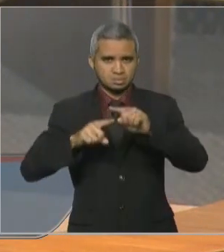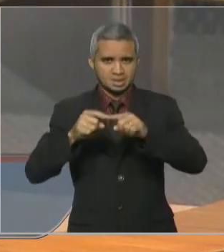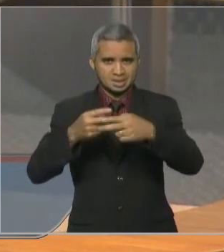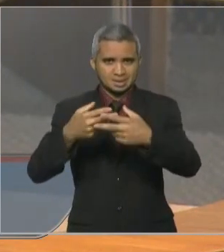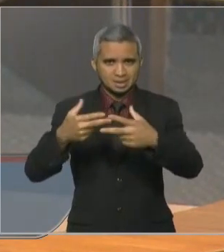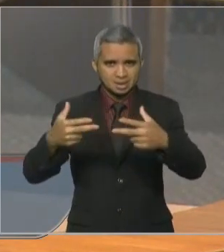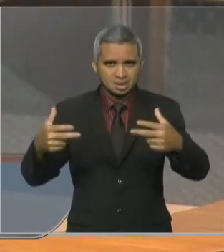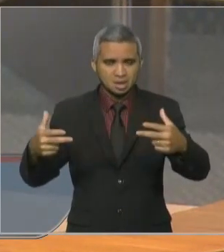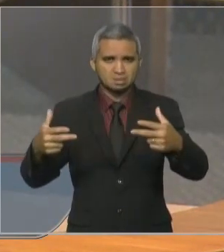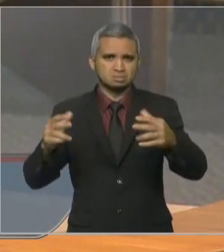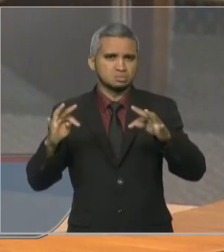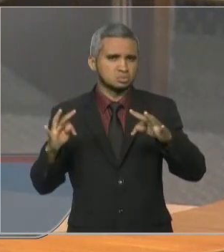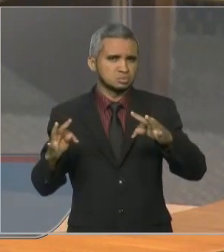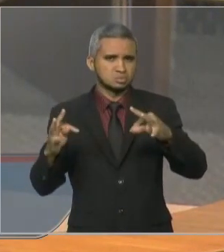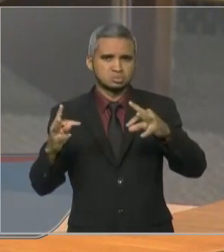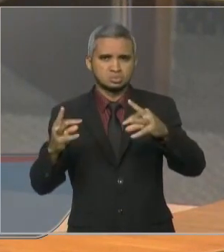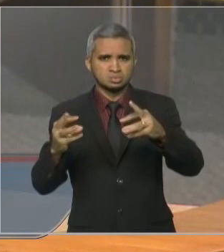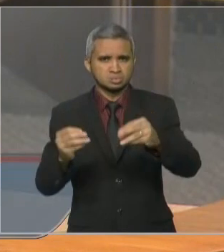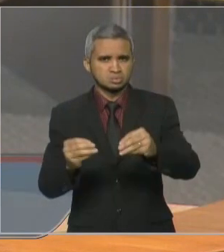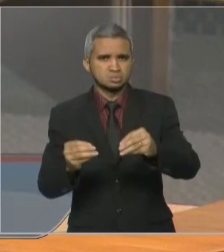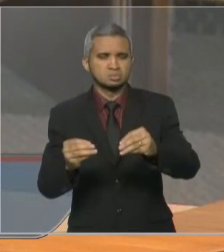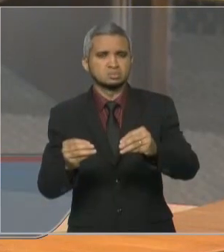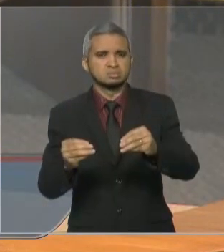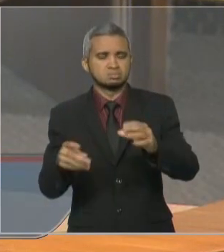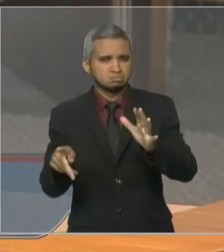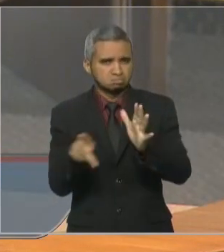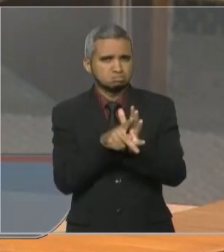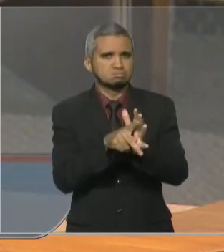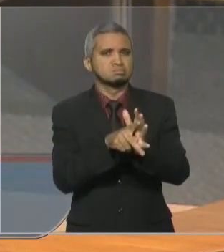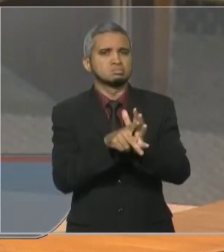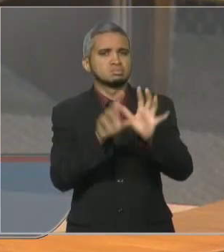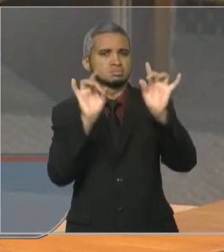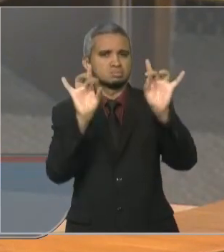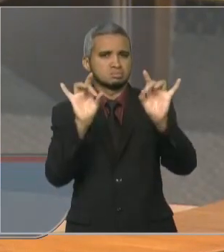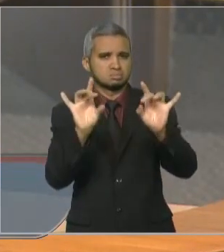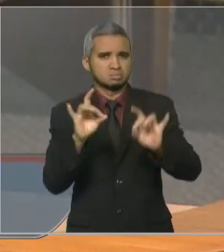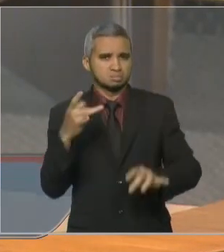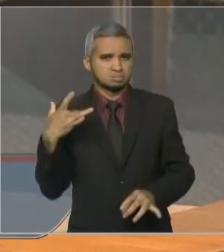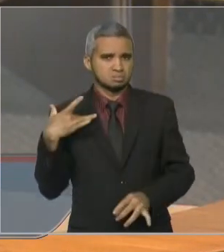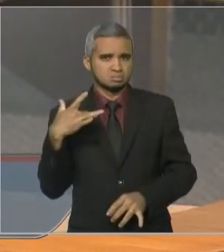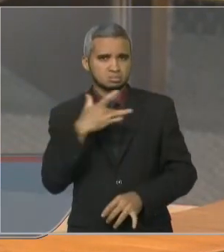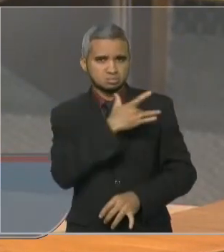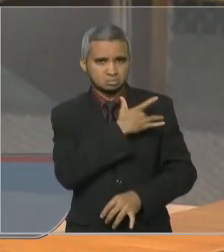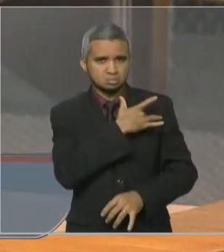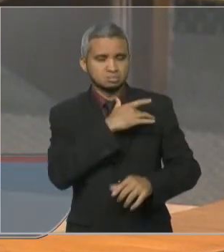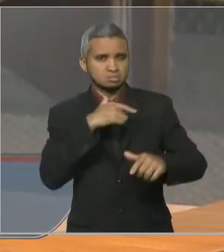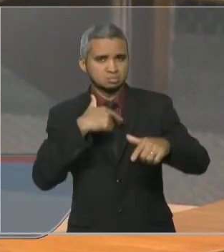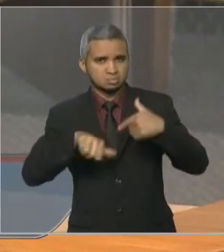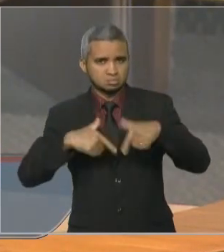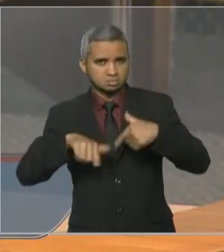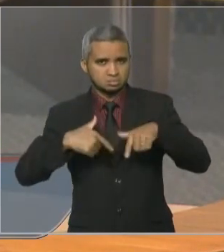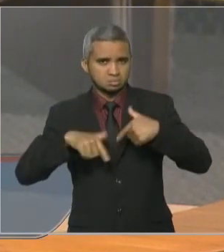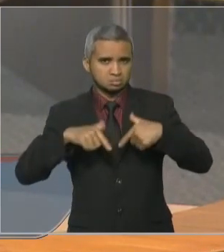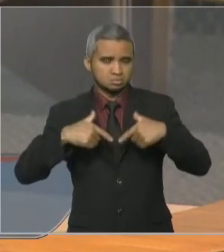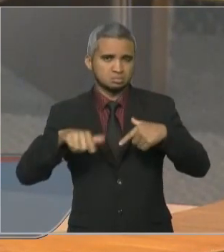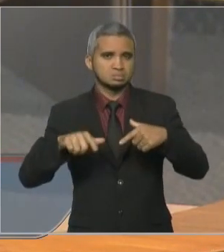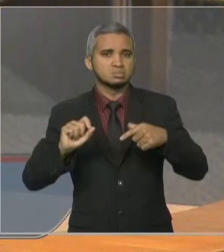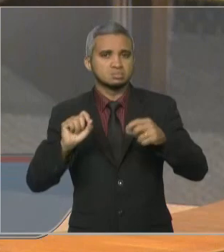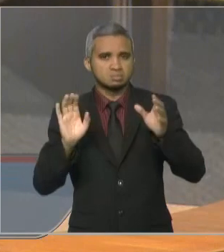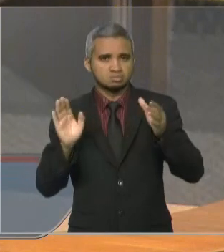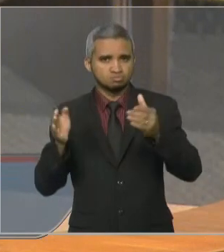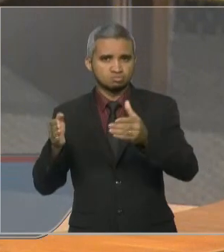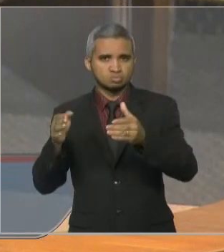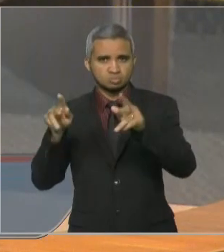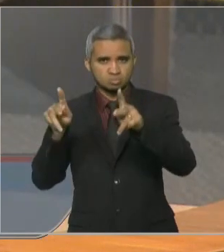todos os equipamentos que faz parte da saúde para trabalhar para o povo. Eu me senti